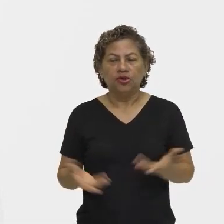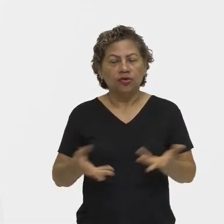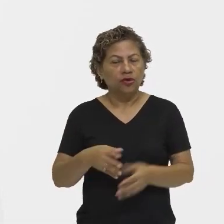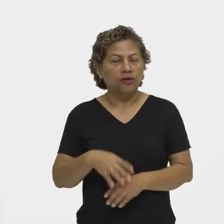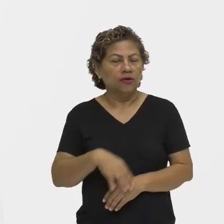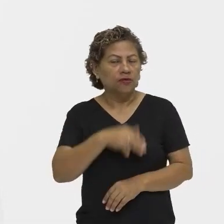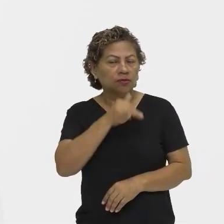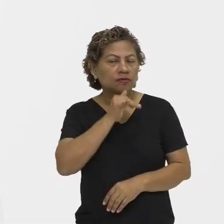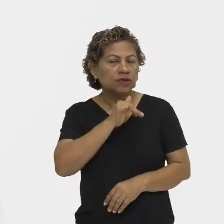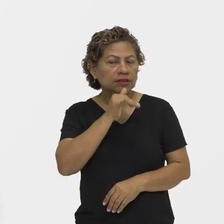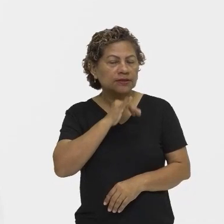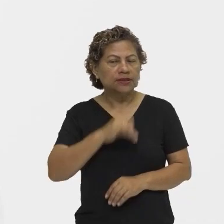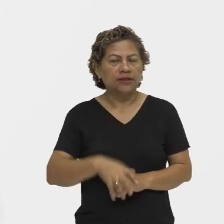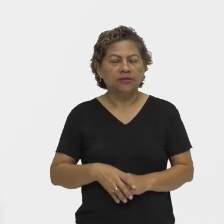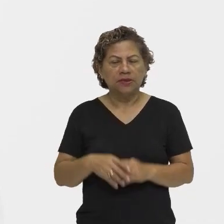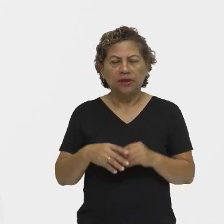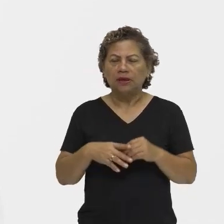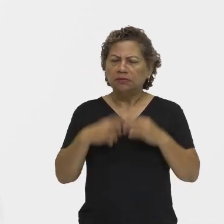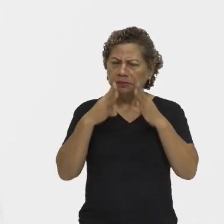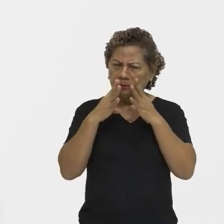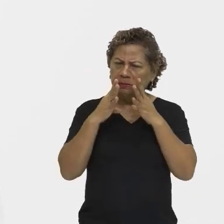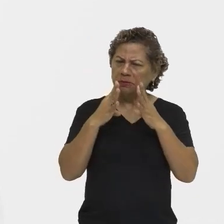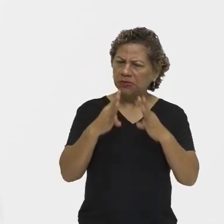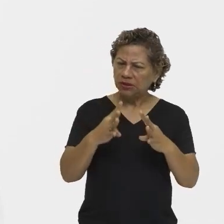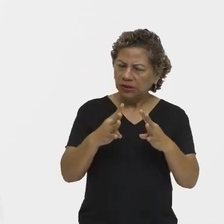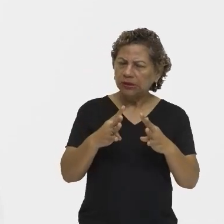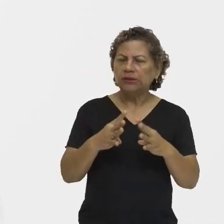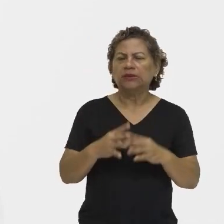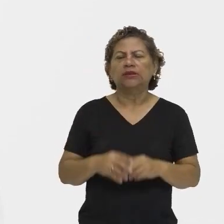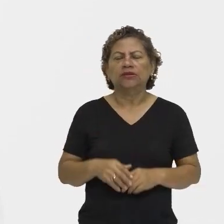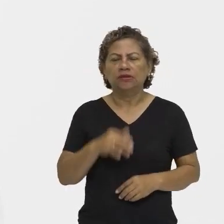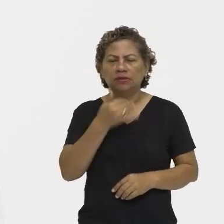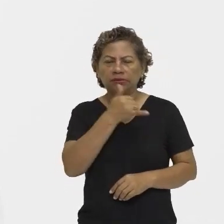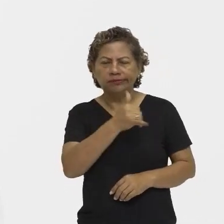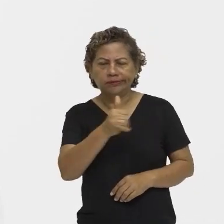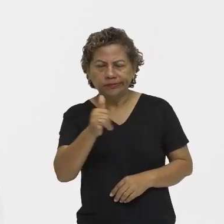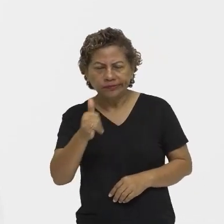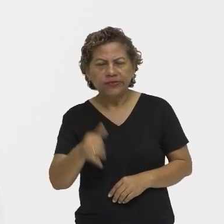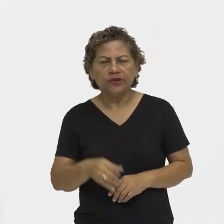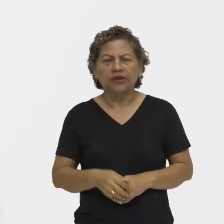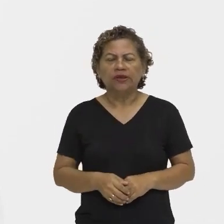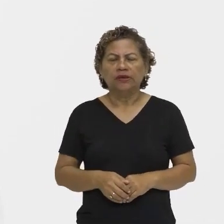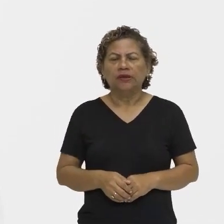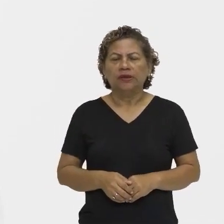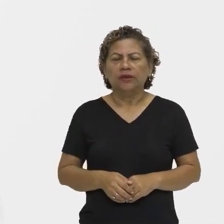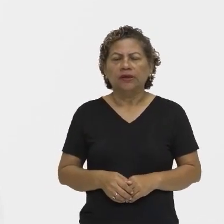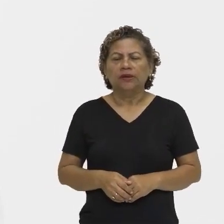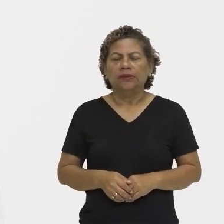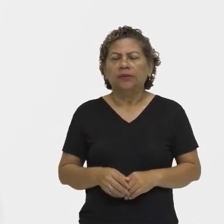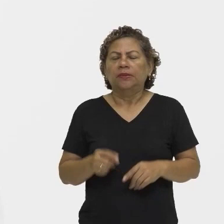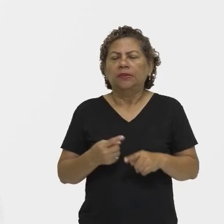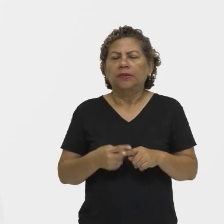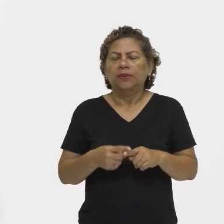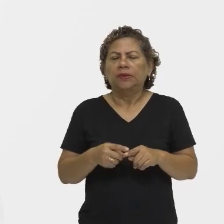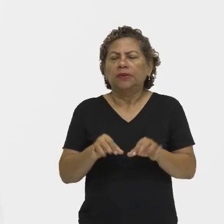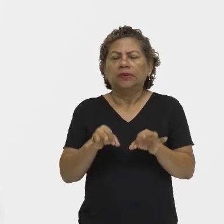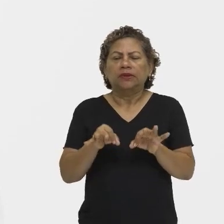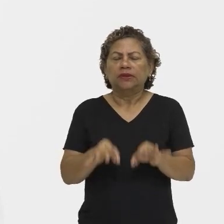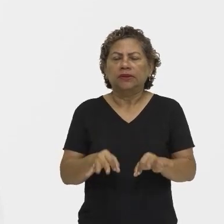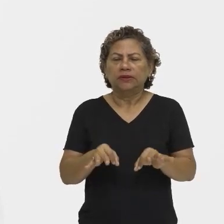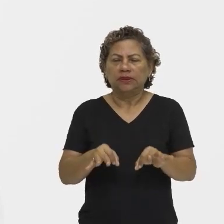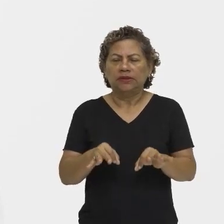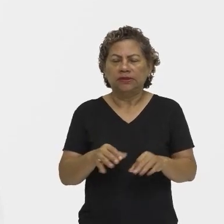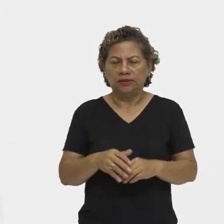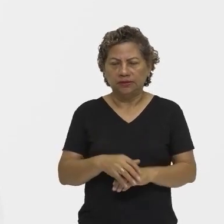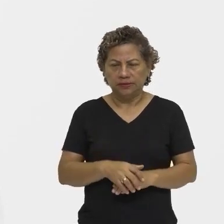exemplo, né, interessante sobre essa energia e sobre a conservação da energia, que é exatamente a situação aqui